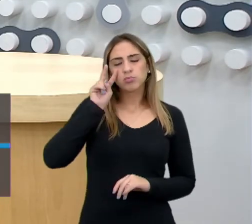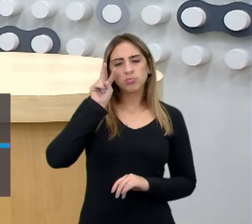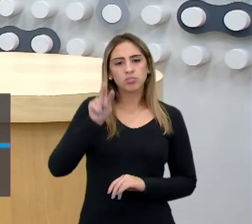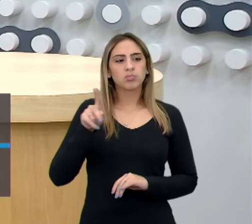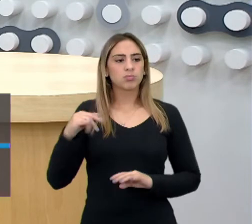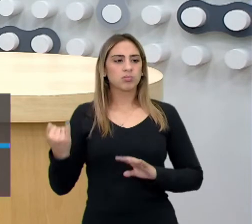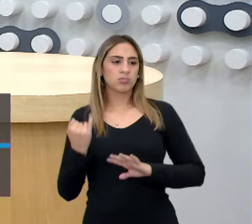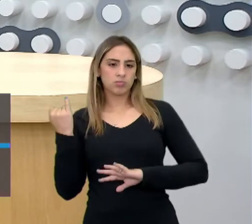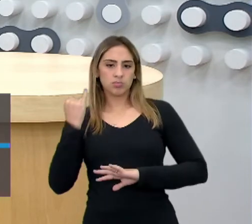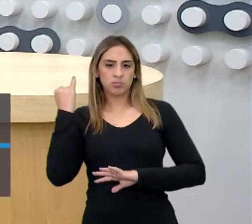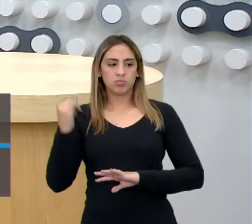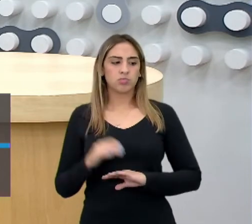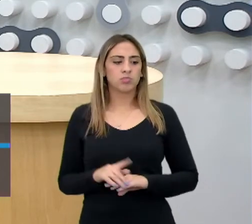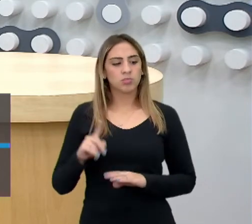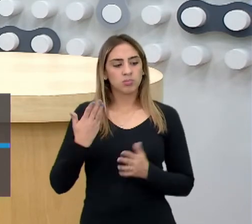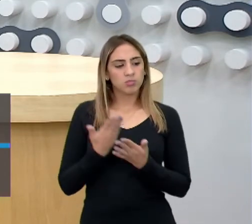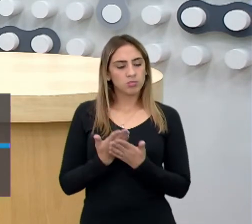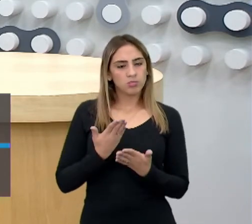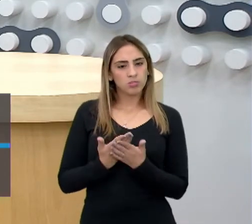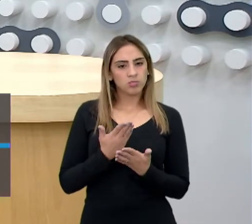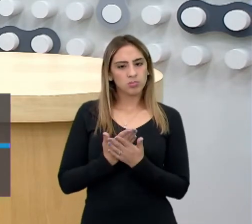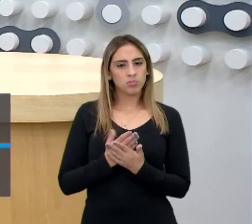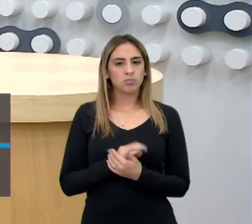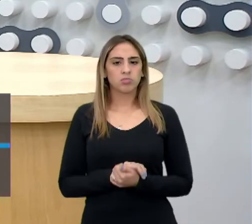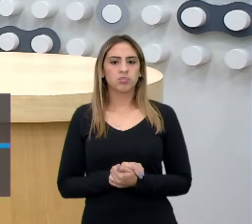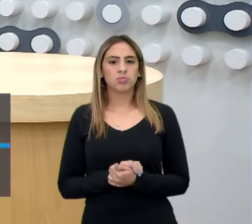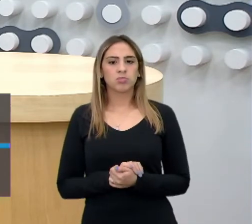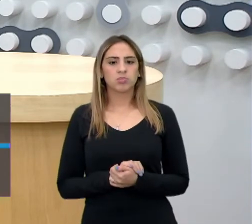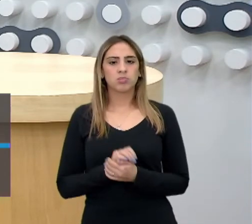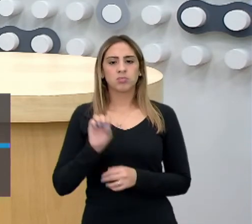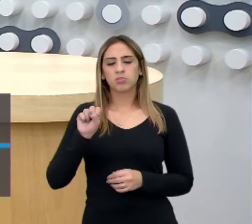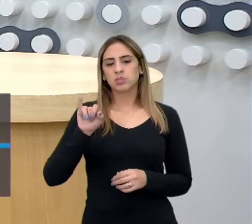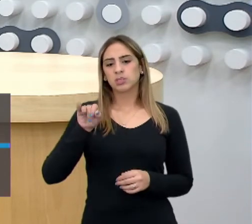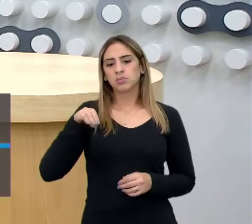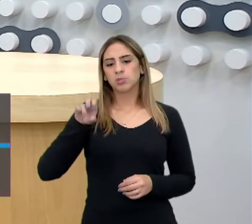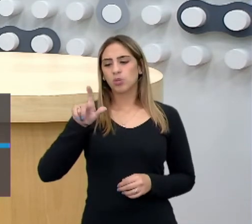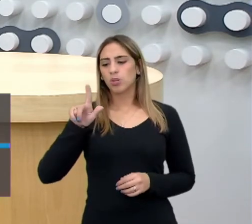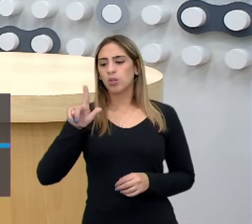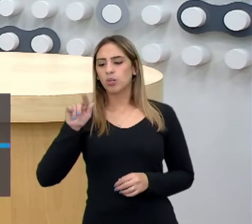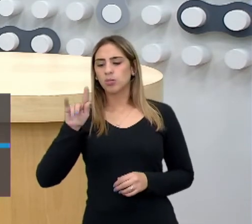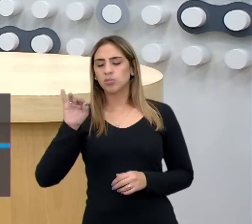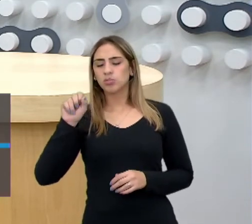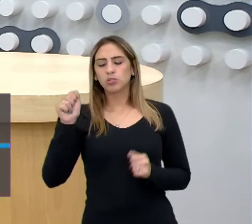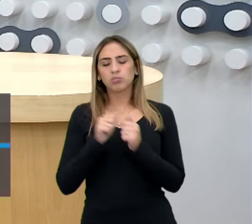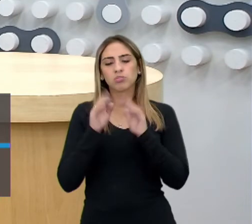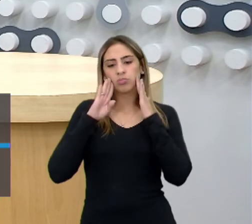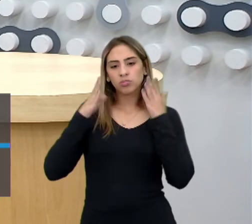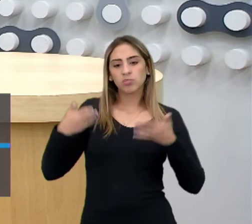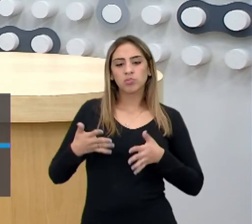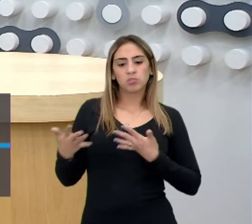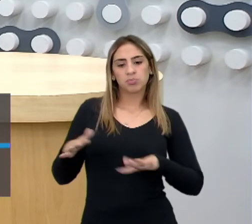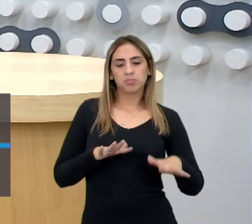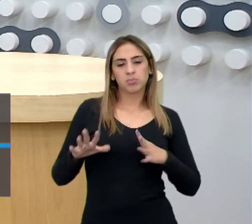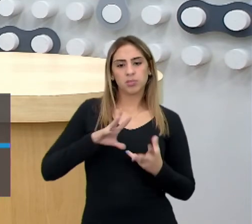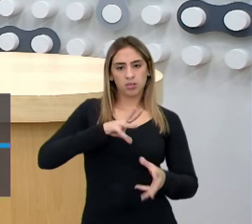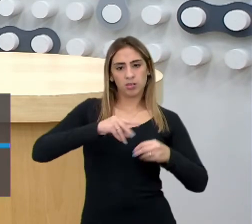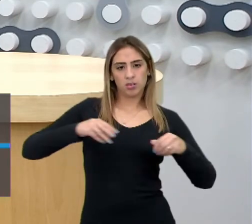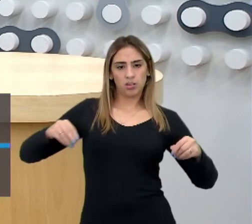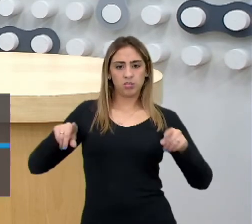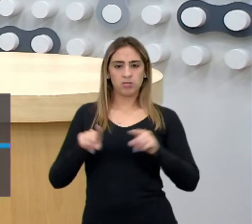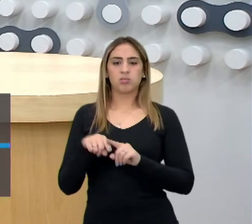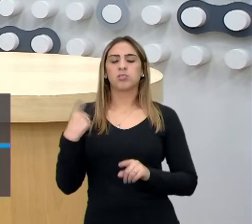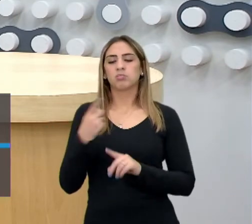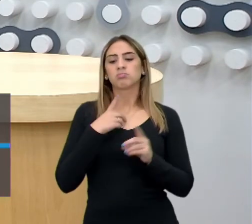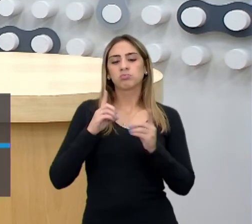a importância aí de se estudar, né, a sismologia aí como foco aí dos tremores de terras aí,